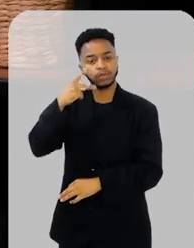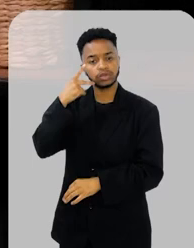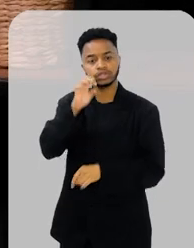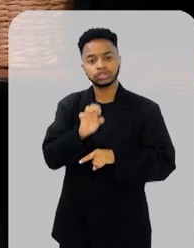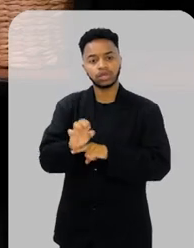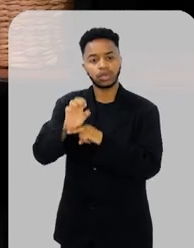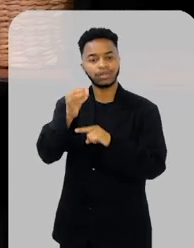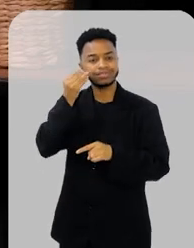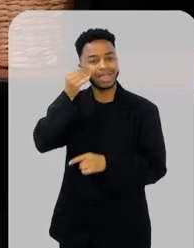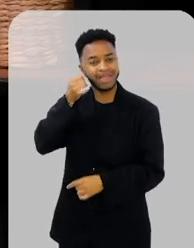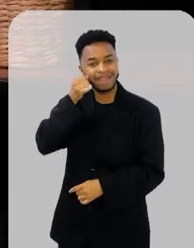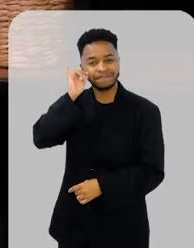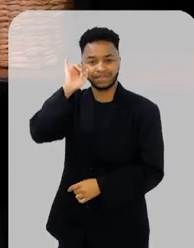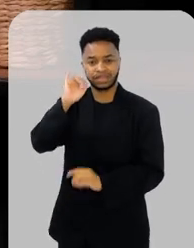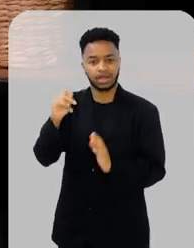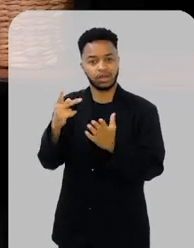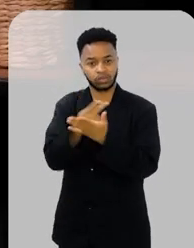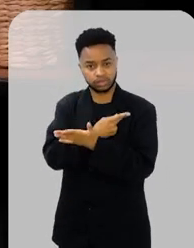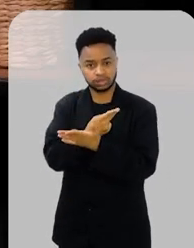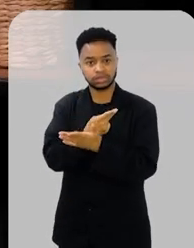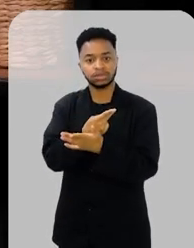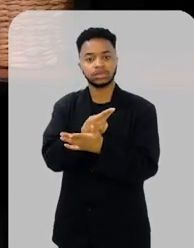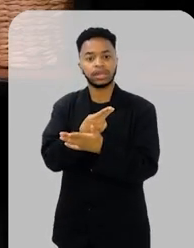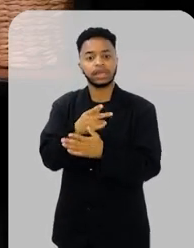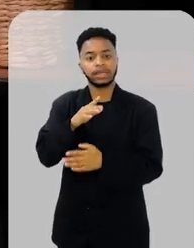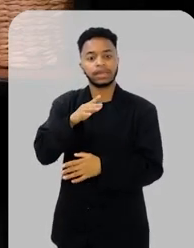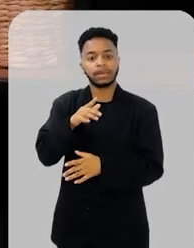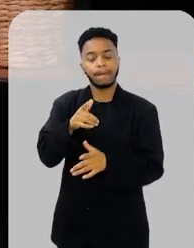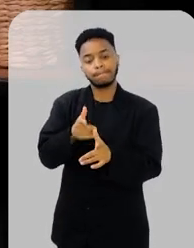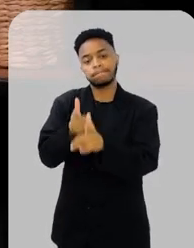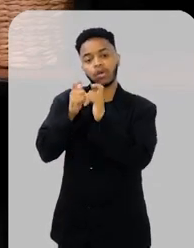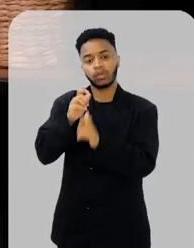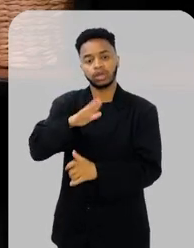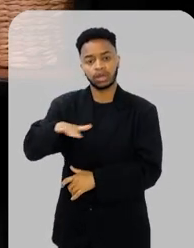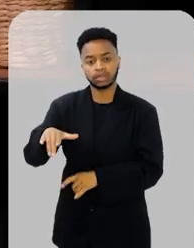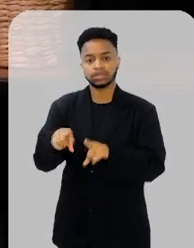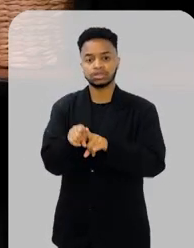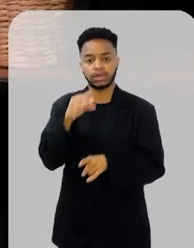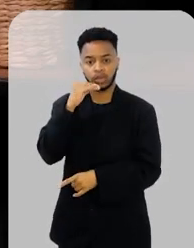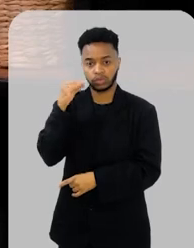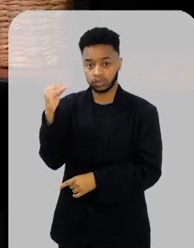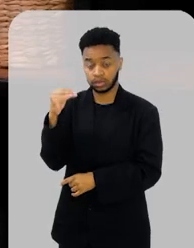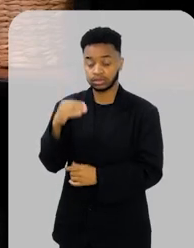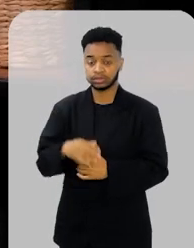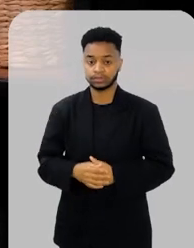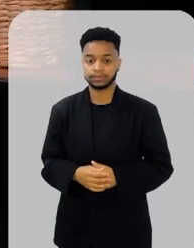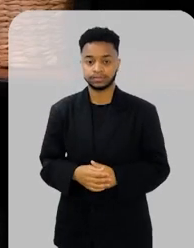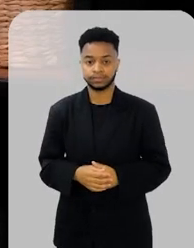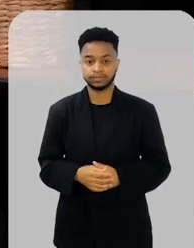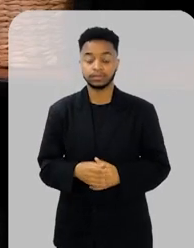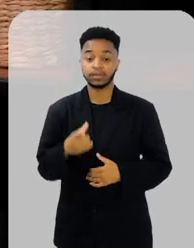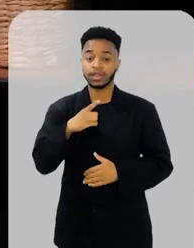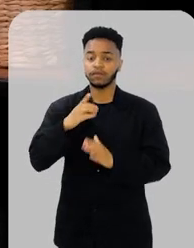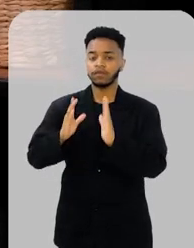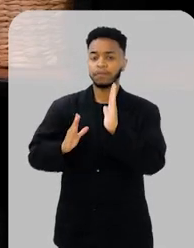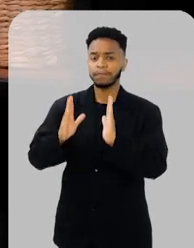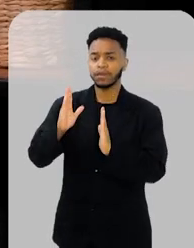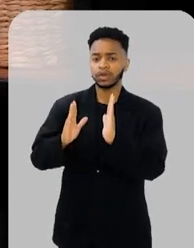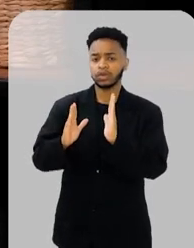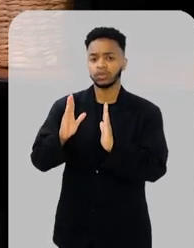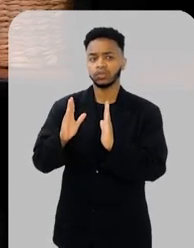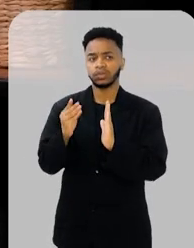uma política estadual de prevenção e enfrentamento aos homicídios de crianças e adolescentes. Foi